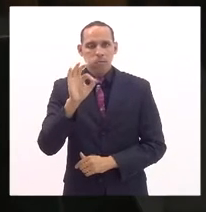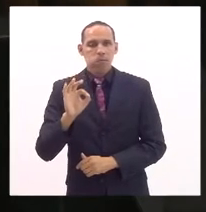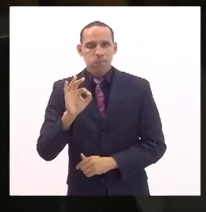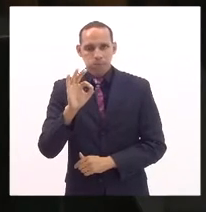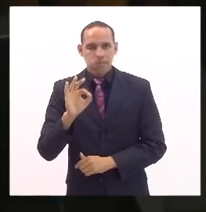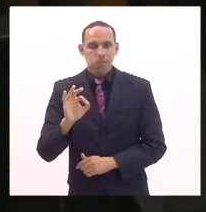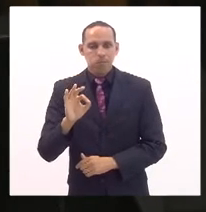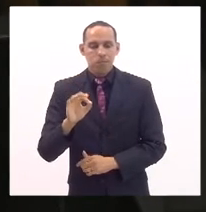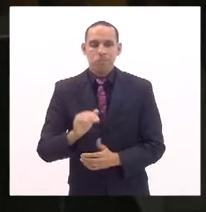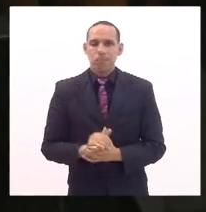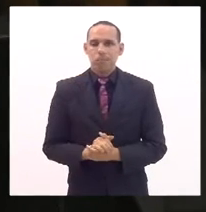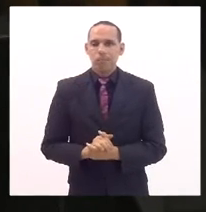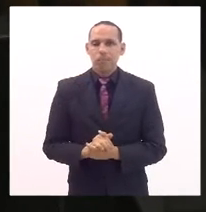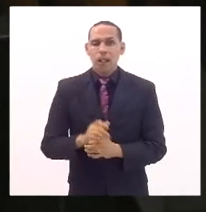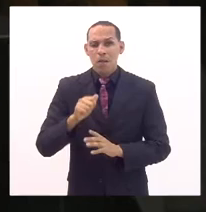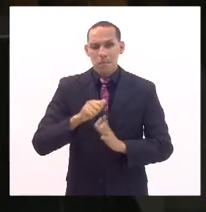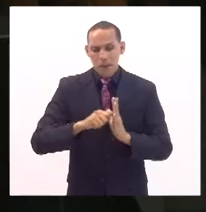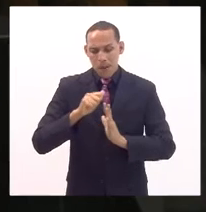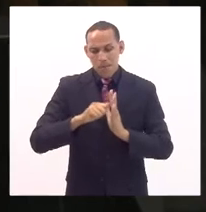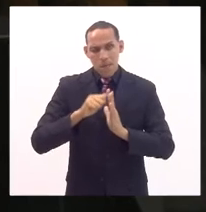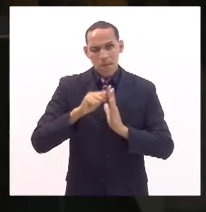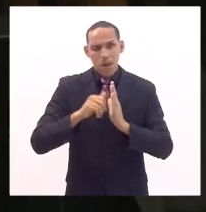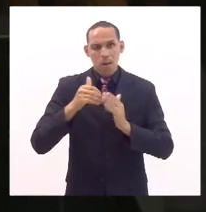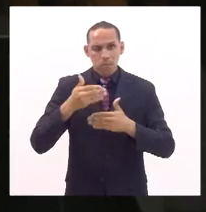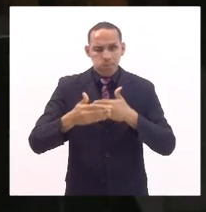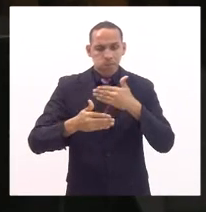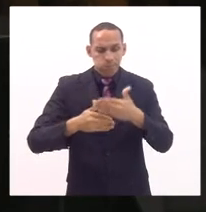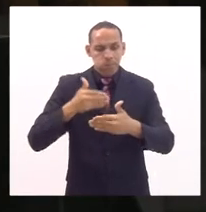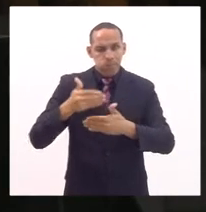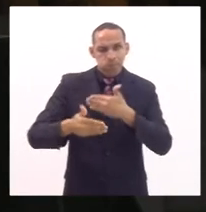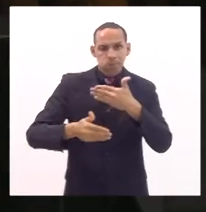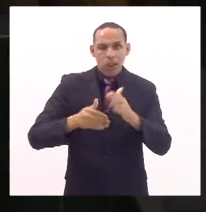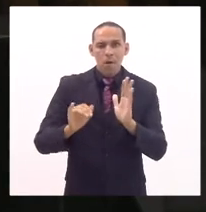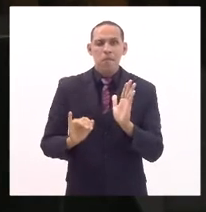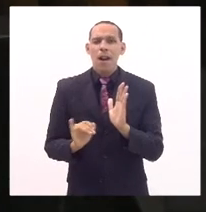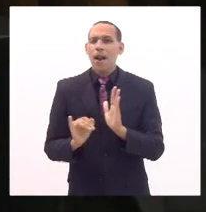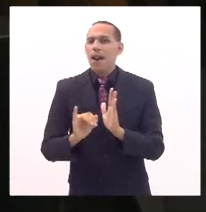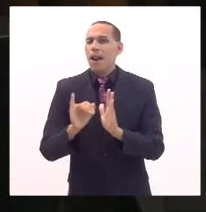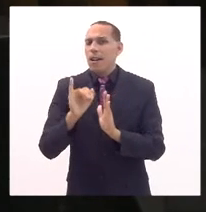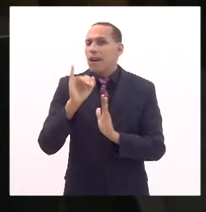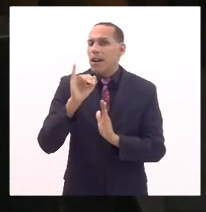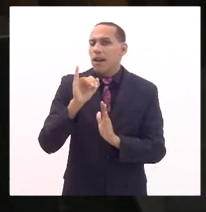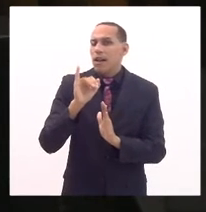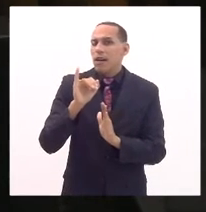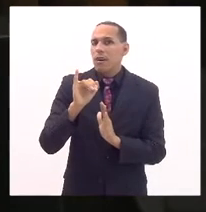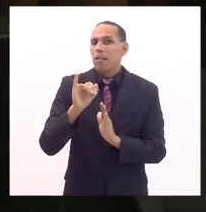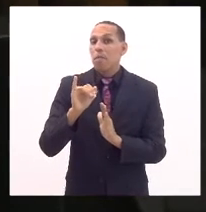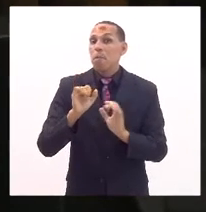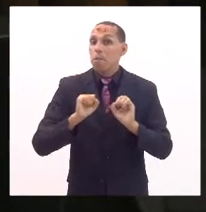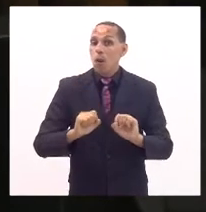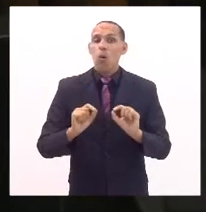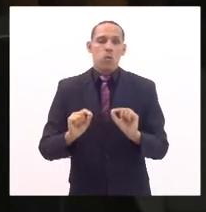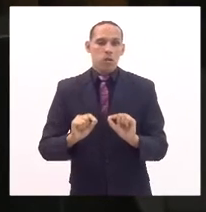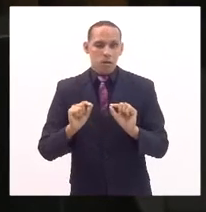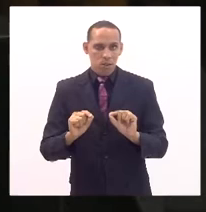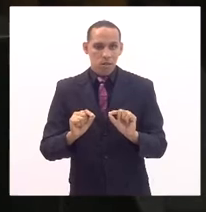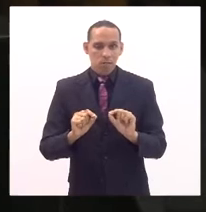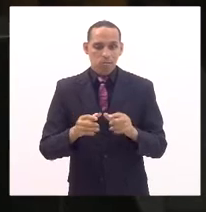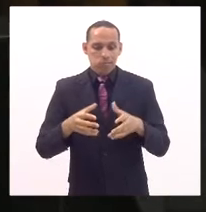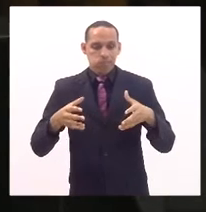e cada mês que passa ela vai estar sempre Intendente